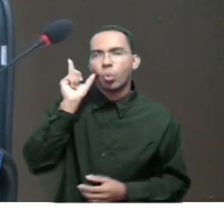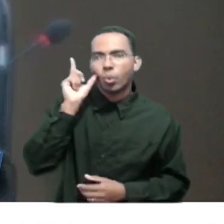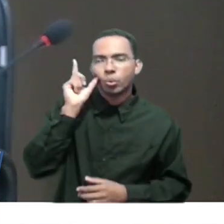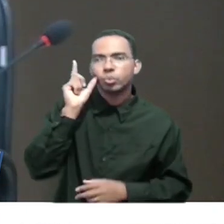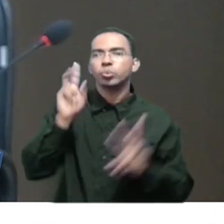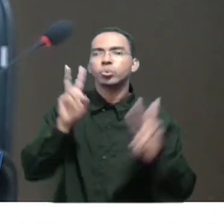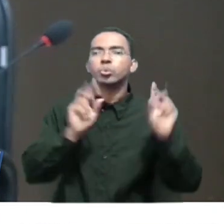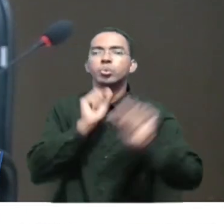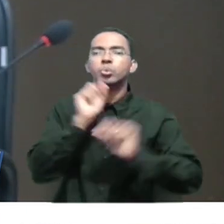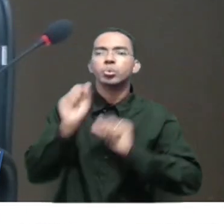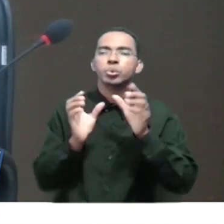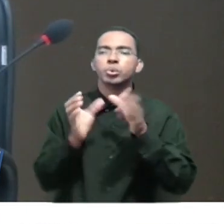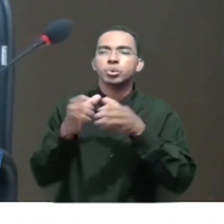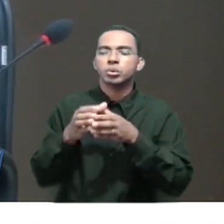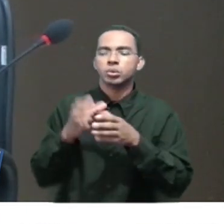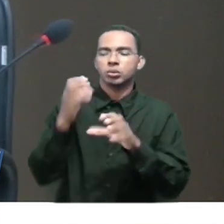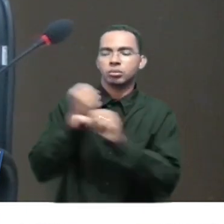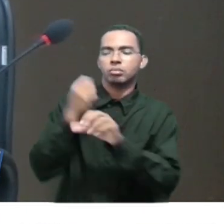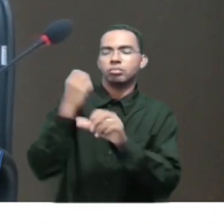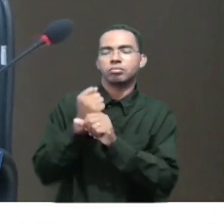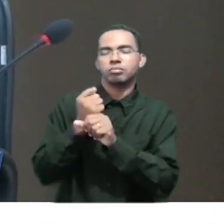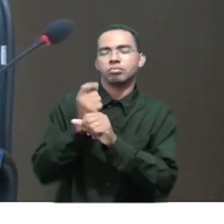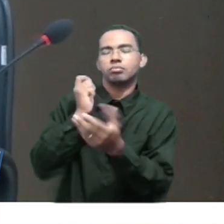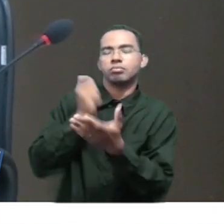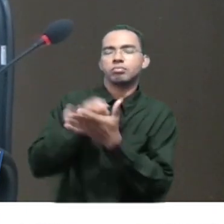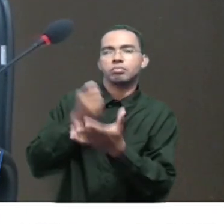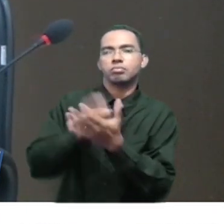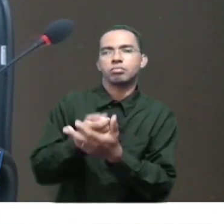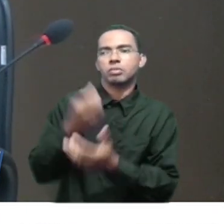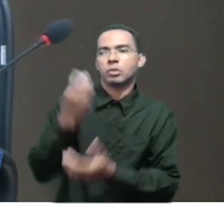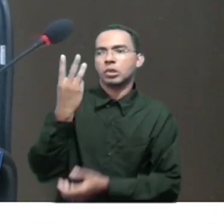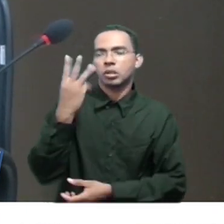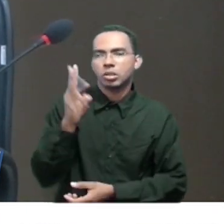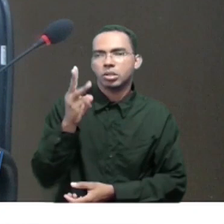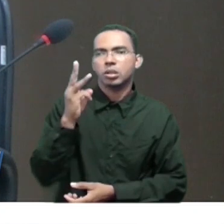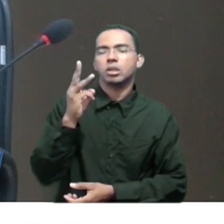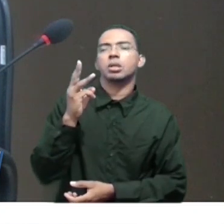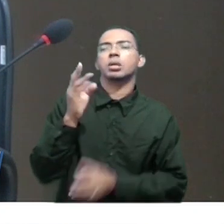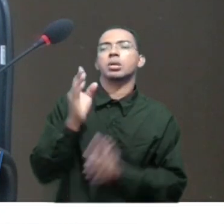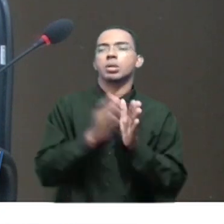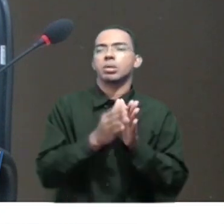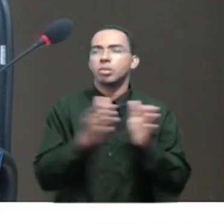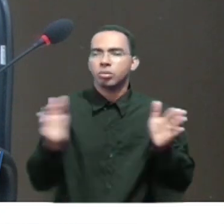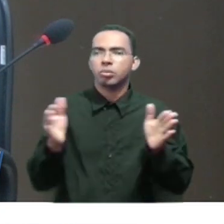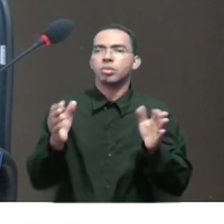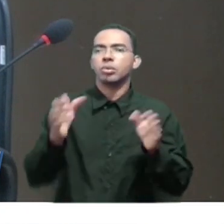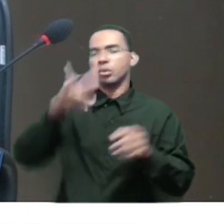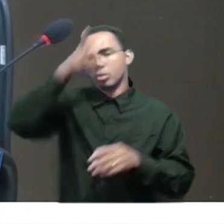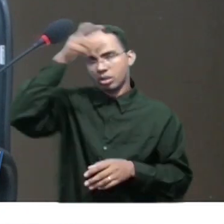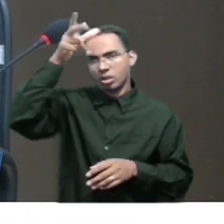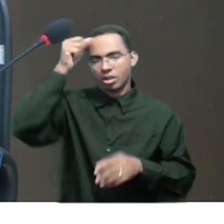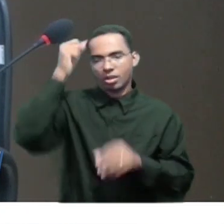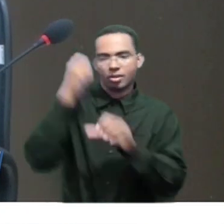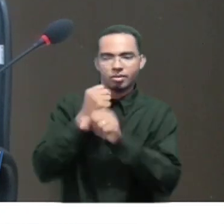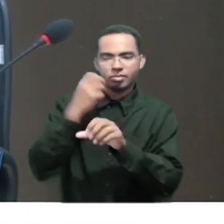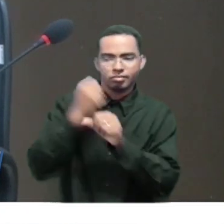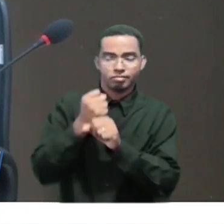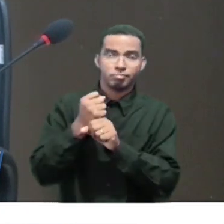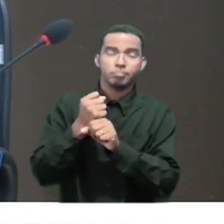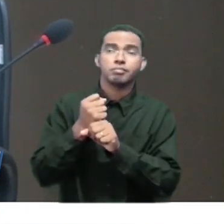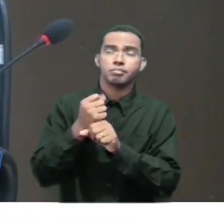a comissão de orçamento, a prestação do terceiro quadrimestre orçamentário da prefeitura. Foi